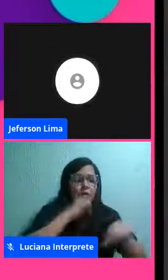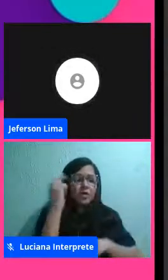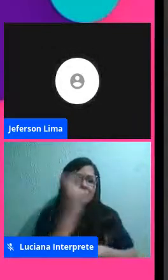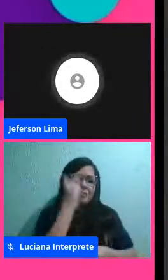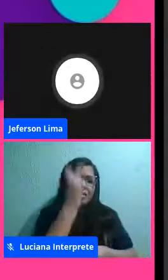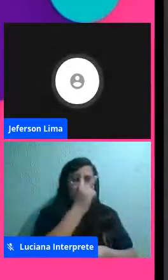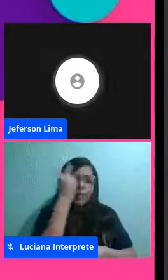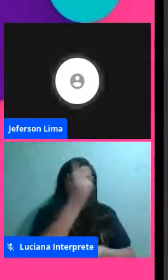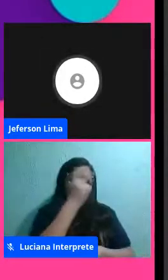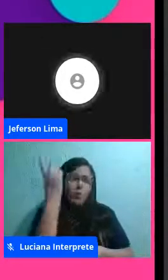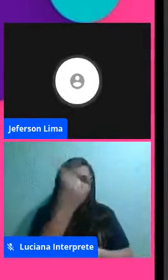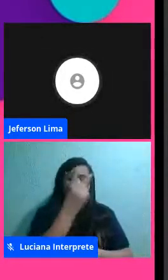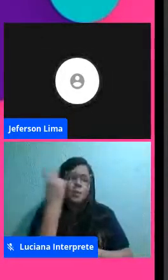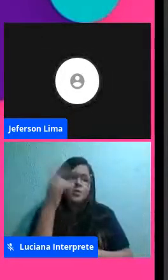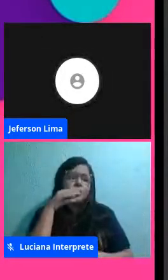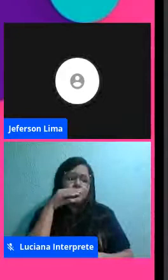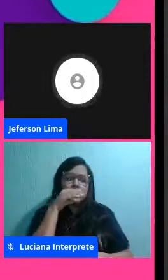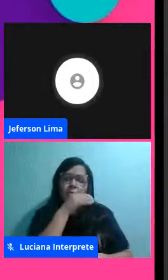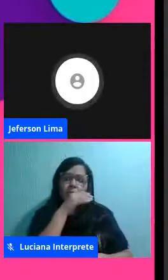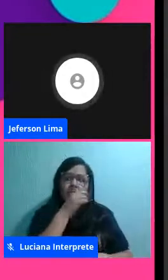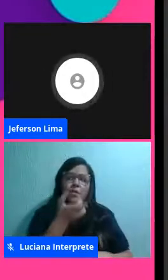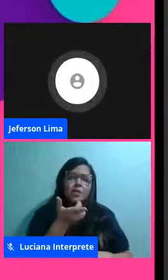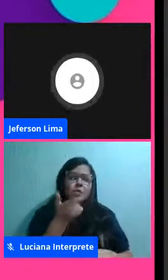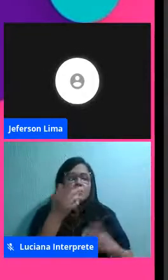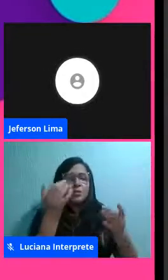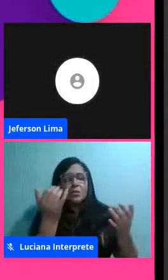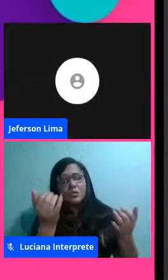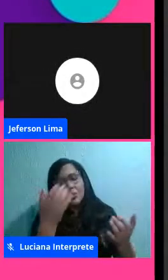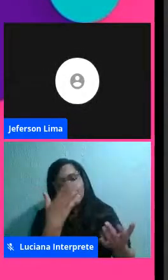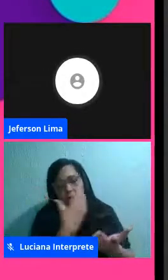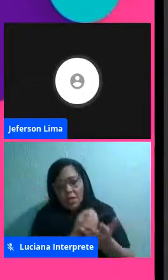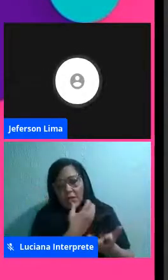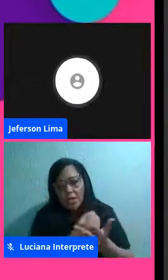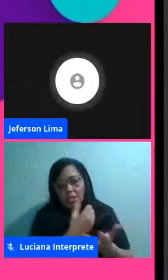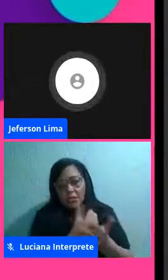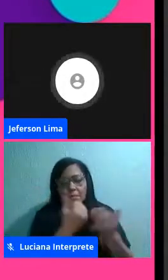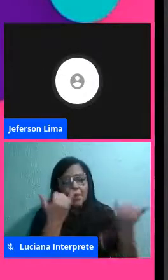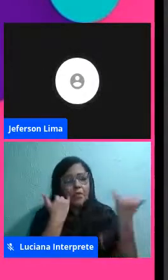temperatura que a gente recebeu de mensagem. E o que a gente recebeu?